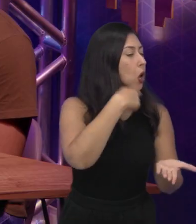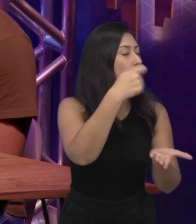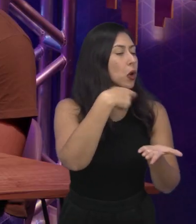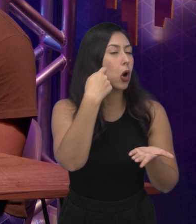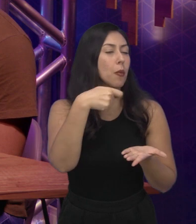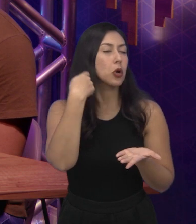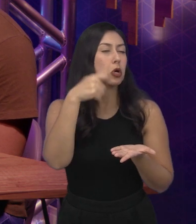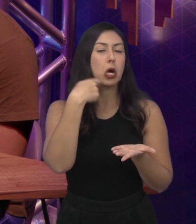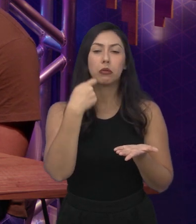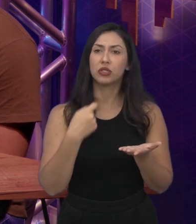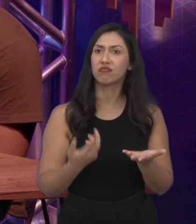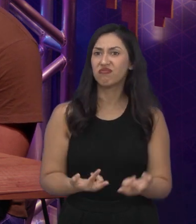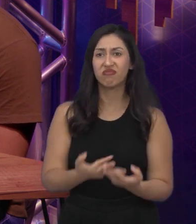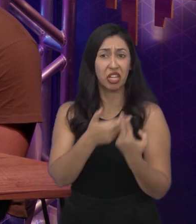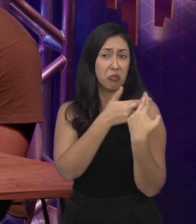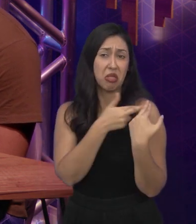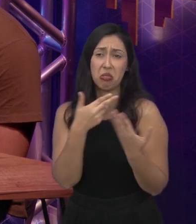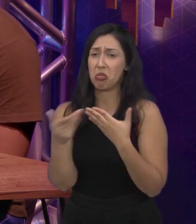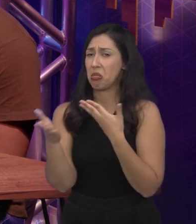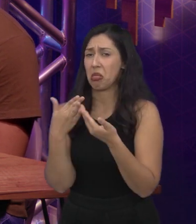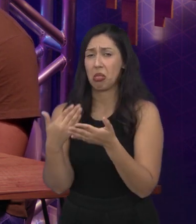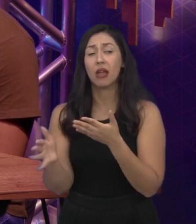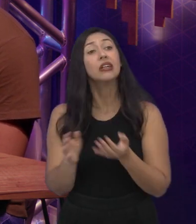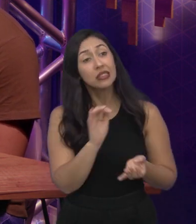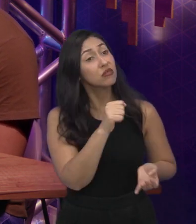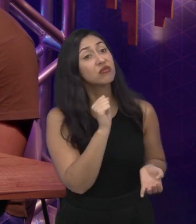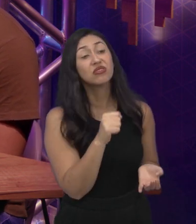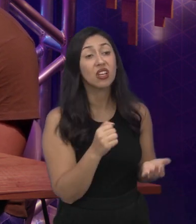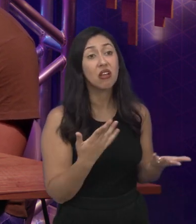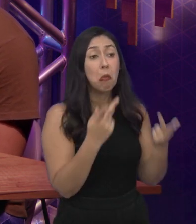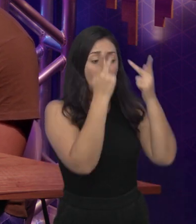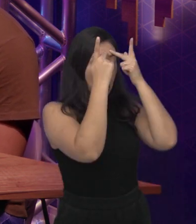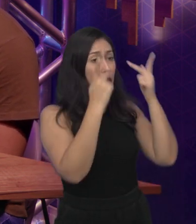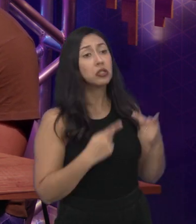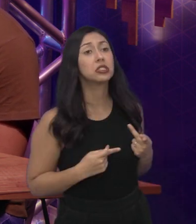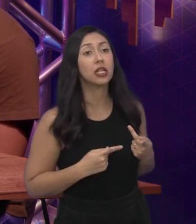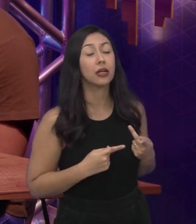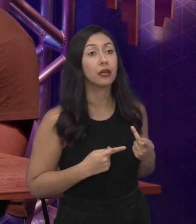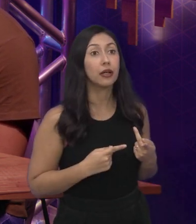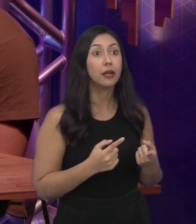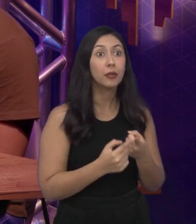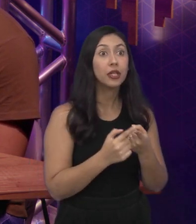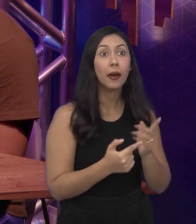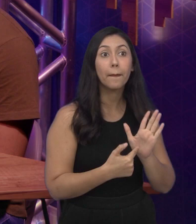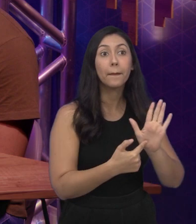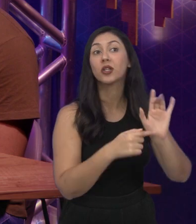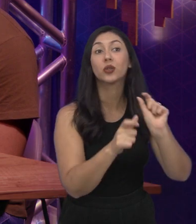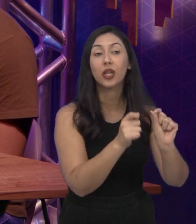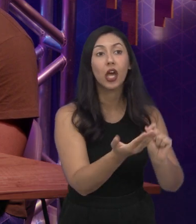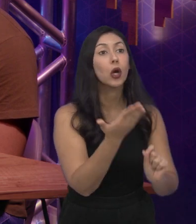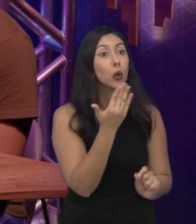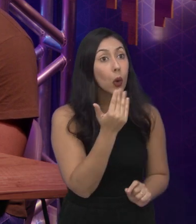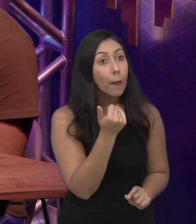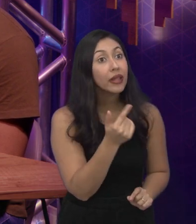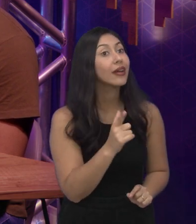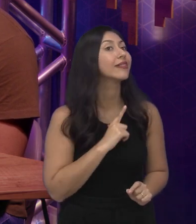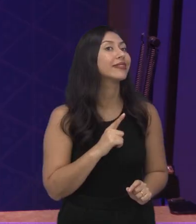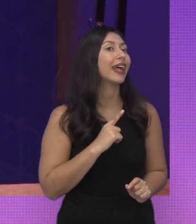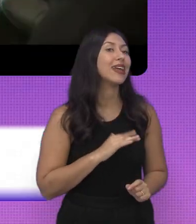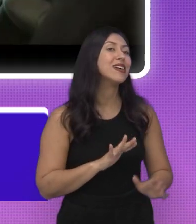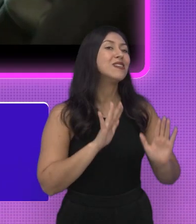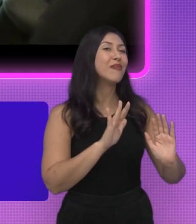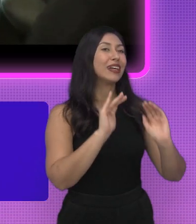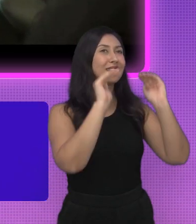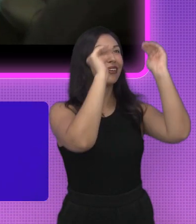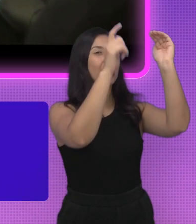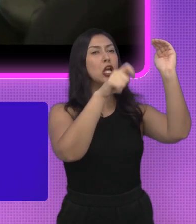mas elas comem... sem pensar nas de baixo. Exatamente. Então, tem comida, a premissa do filme é que tem comida para todo mundo,